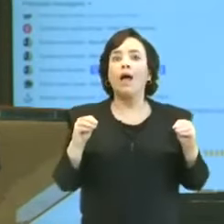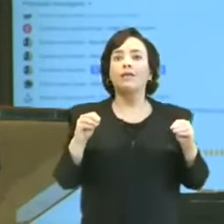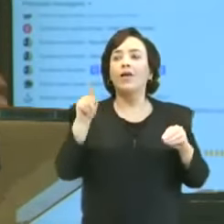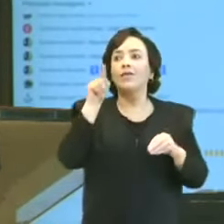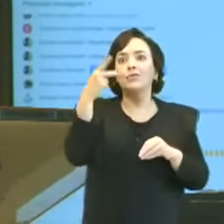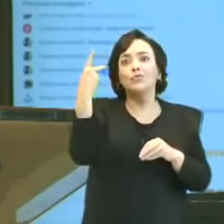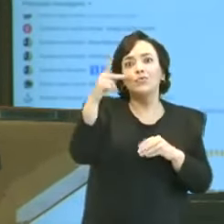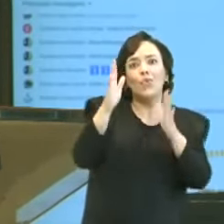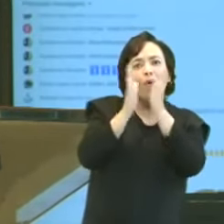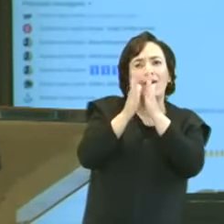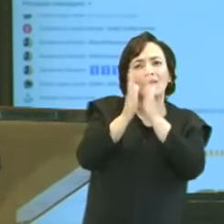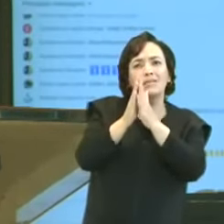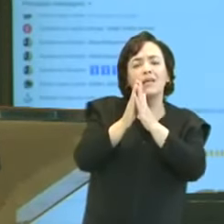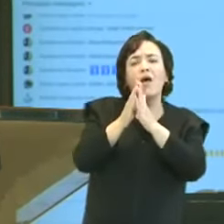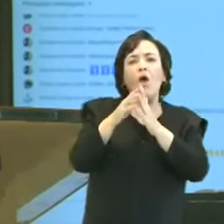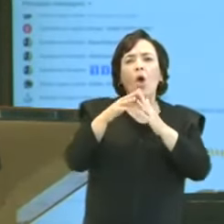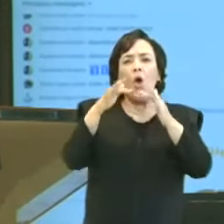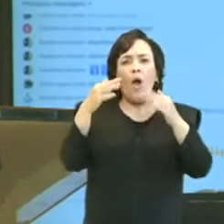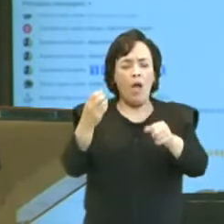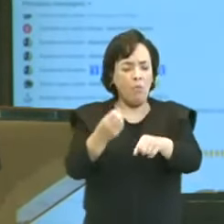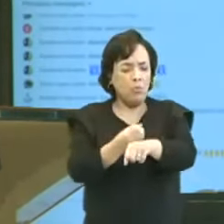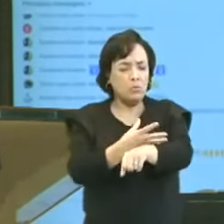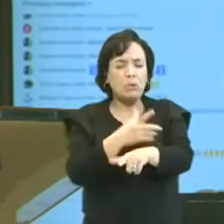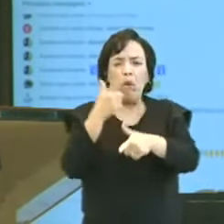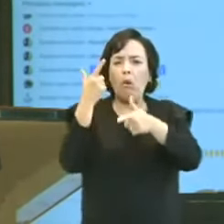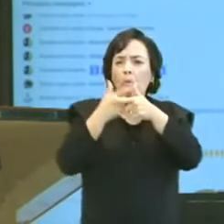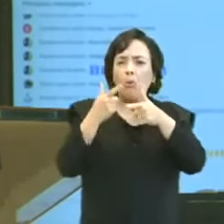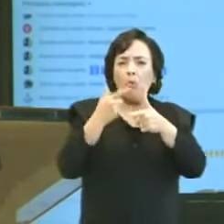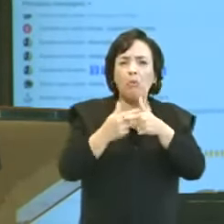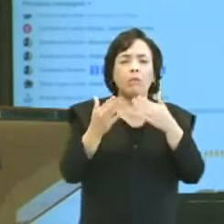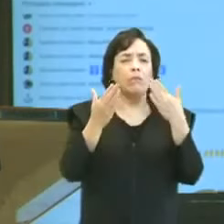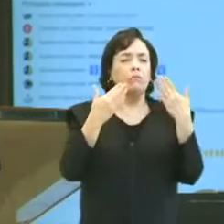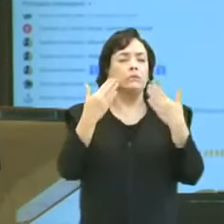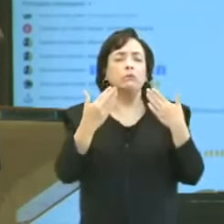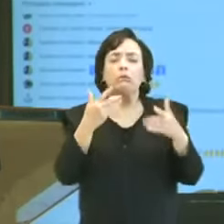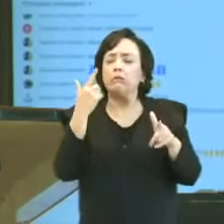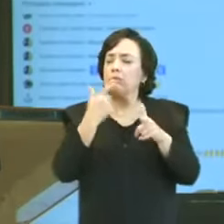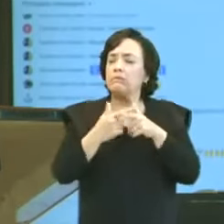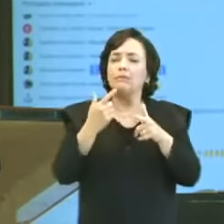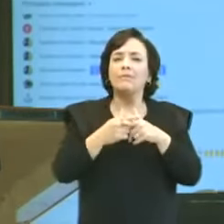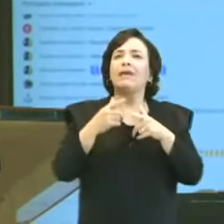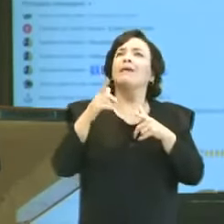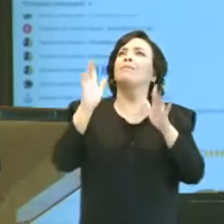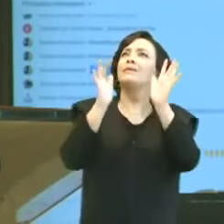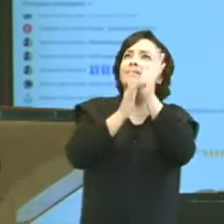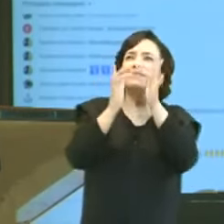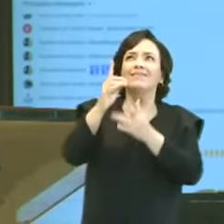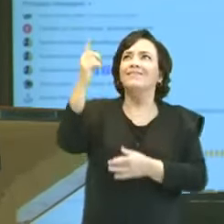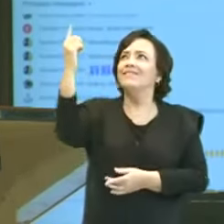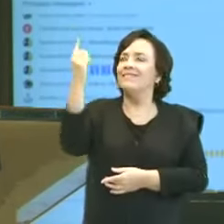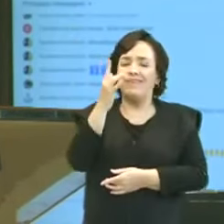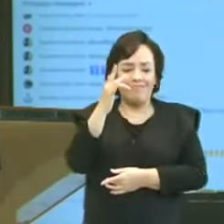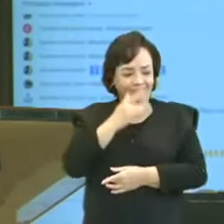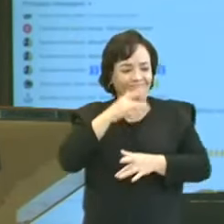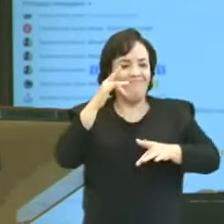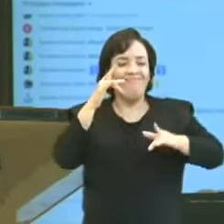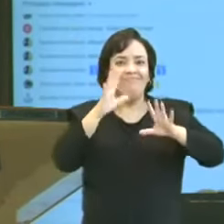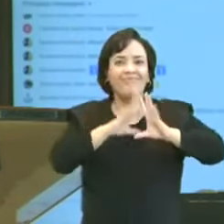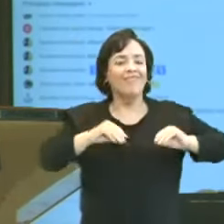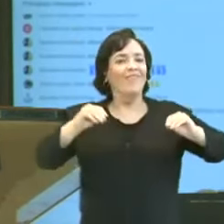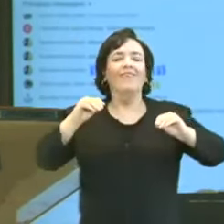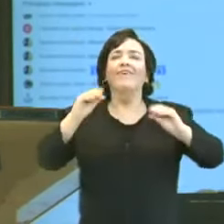De todas as minhas dores emocionais que estavam me pedindo de várias coisas. Jesus é maravilhoso. Toda a